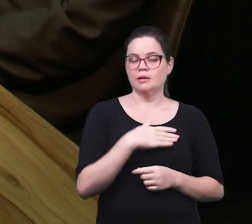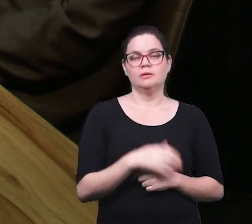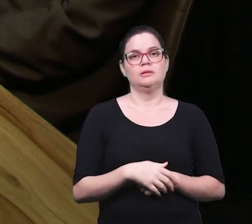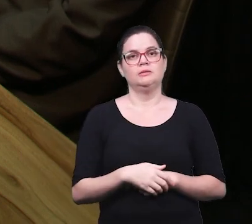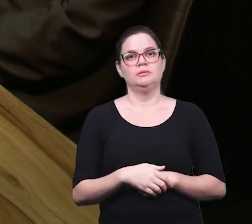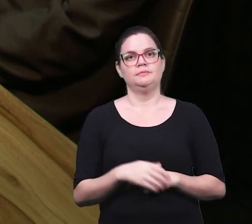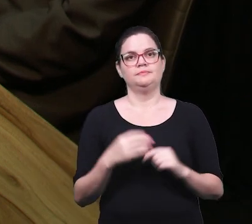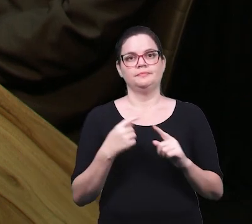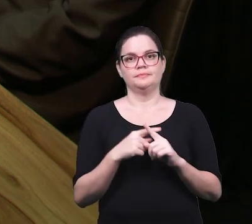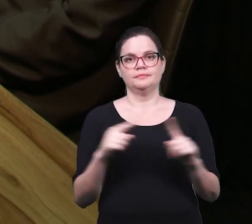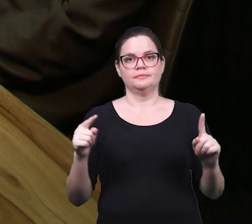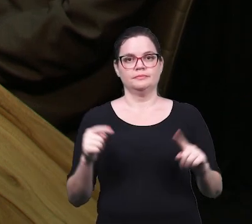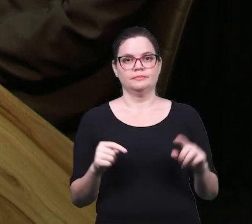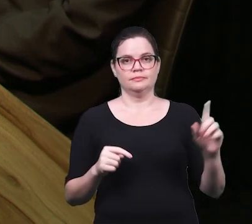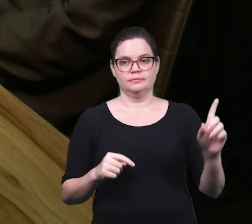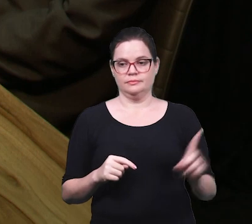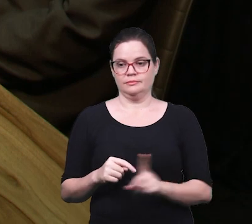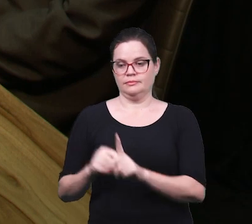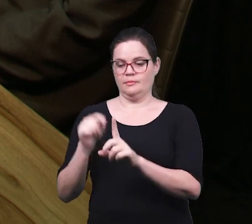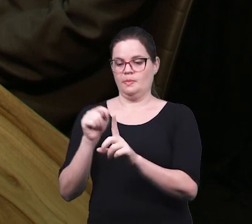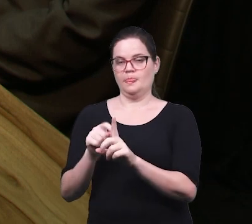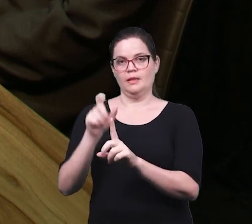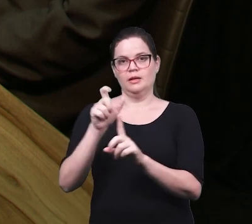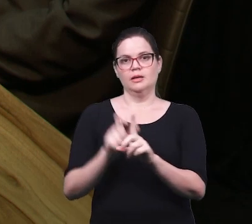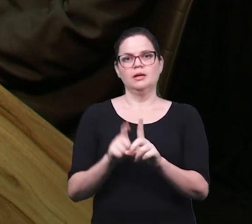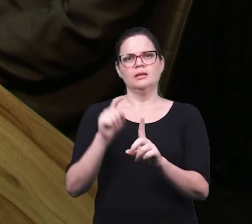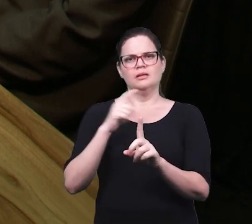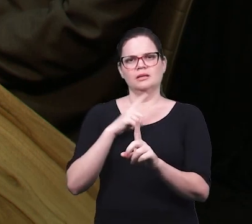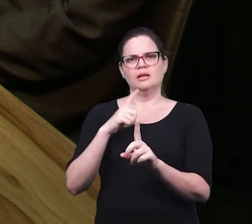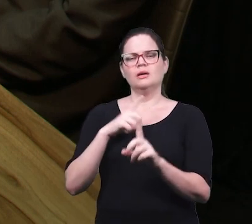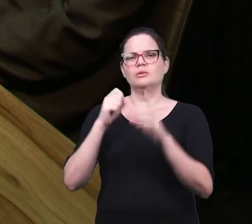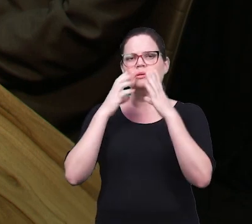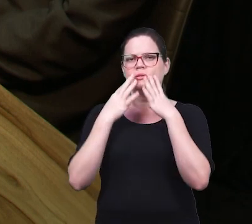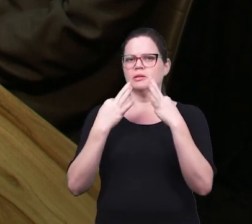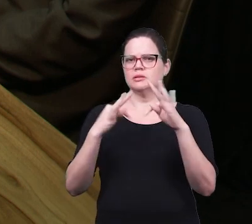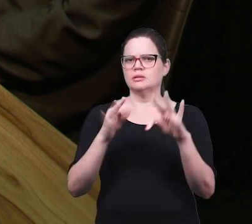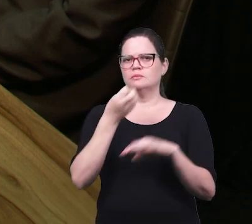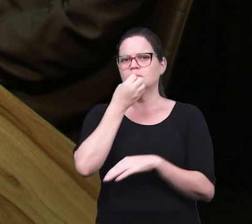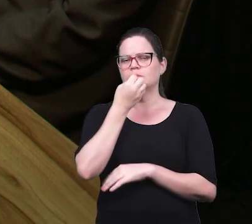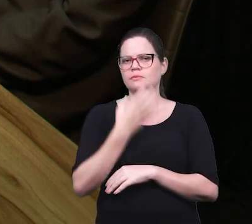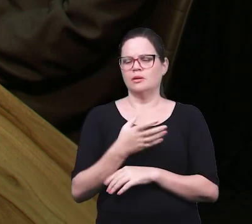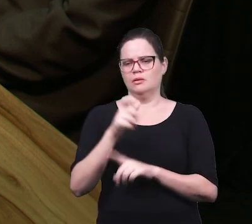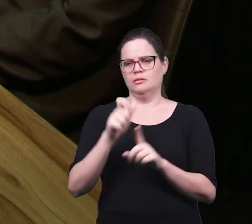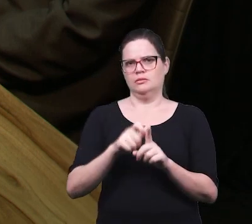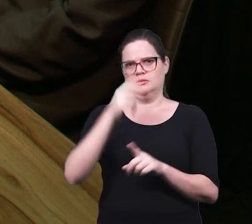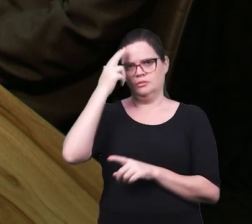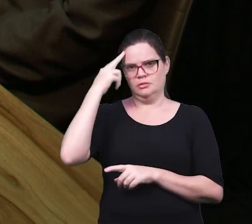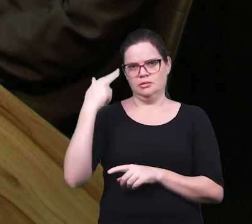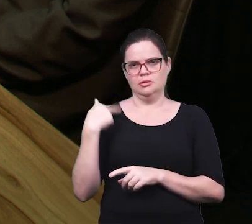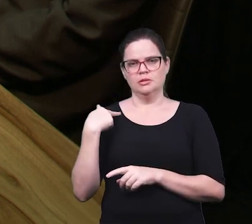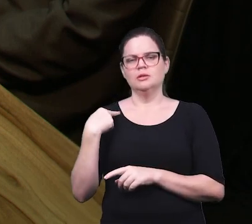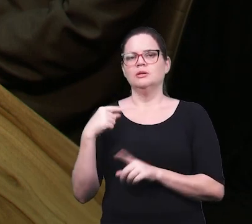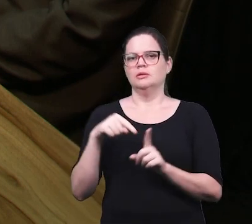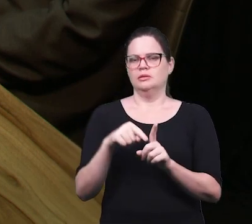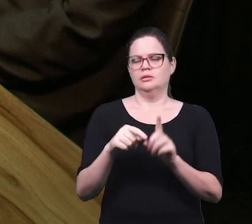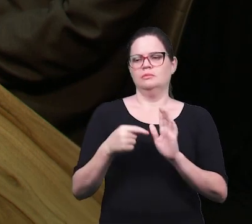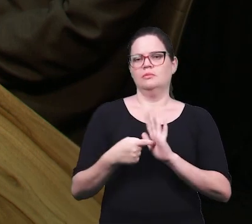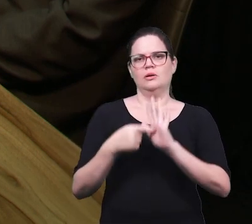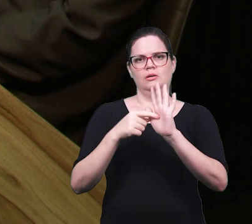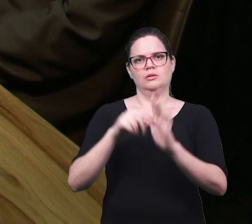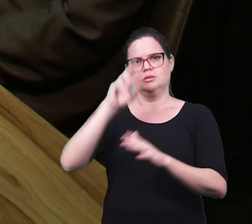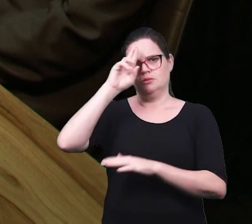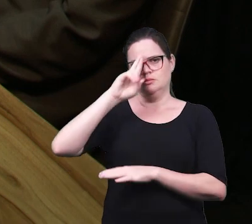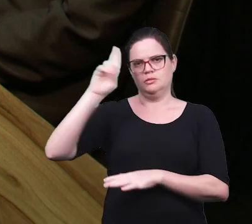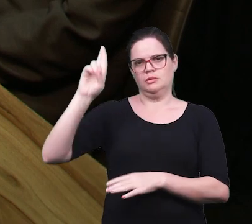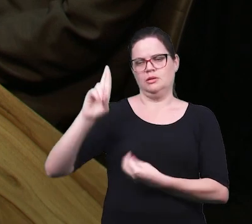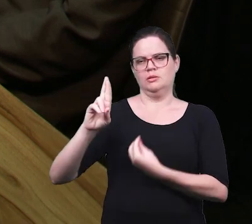quê? O brilho. Ele passa a ver a presença do Senhor na vida de quem ele mandou prender. Exatamente. E agora